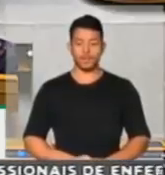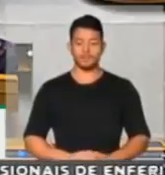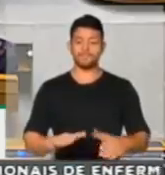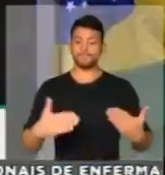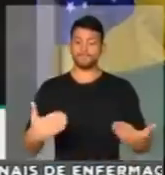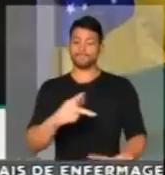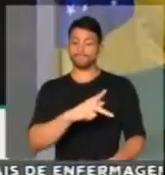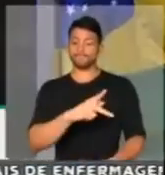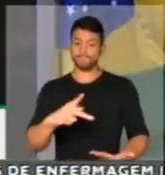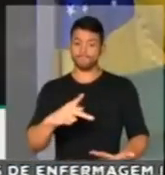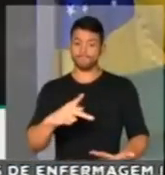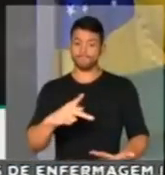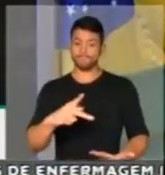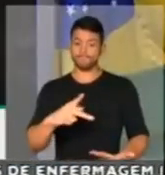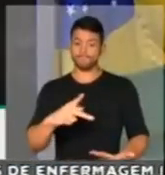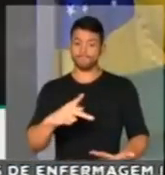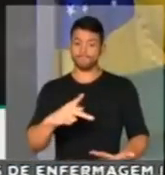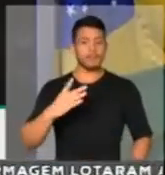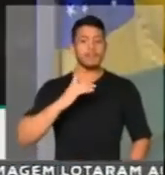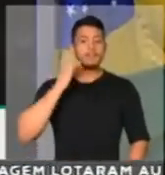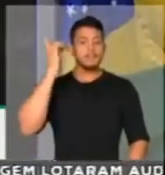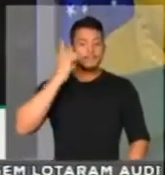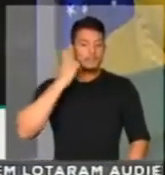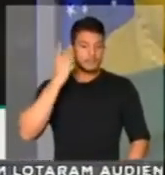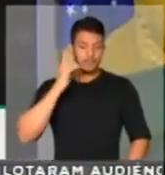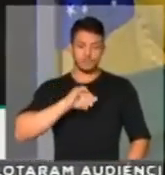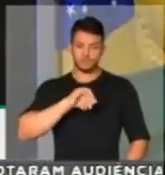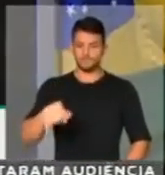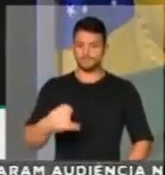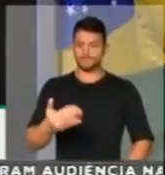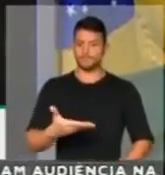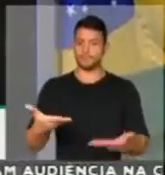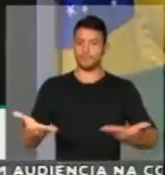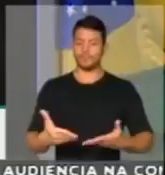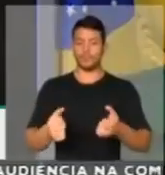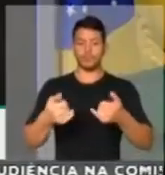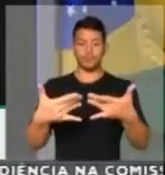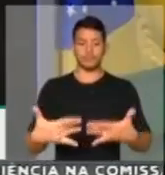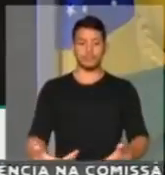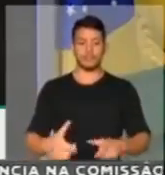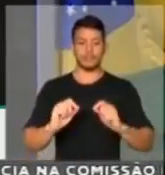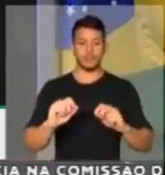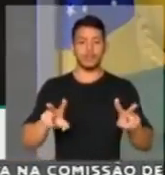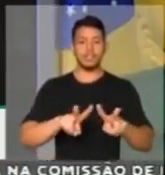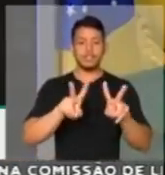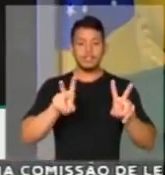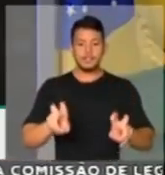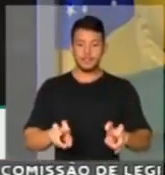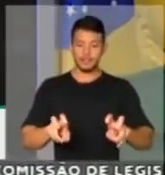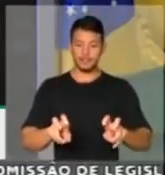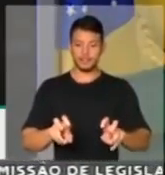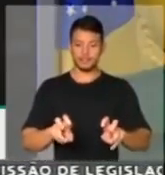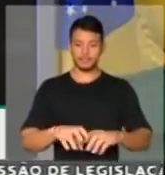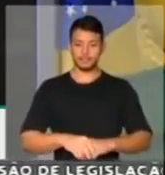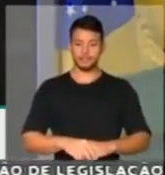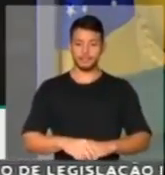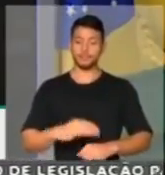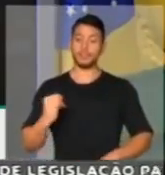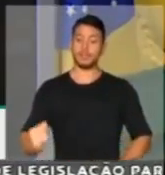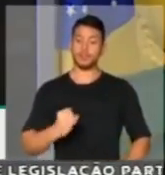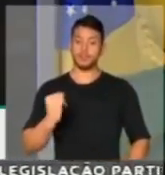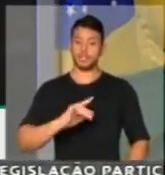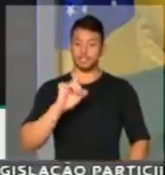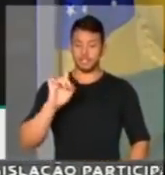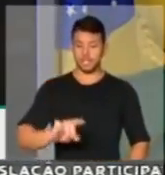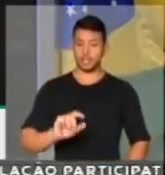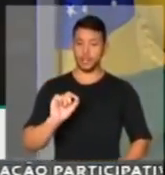Senhora Presidente, senhores parlamentares, quero falar aqui hoje sobre um assunto que está na pauta da semana para ser votado